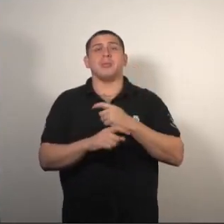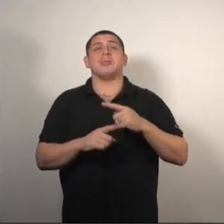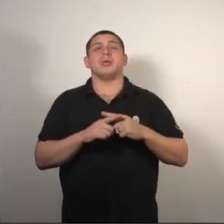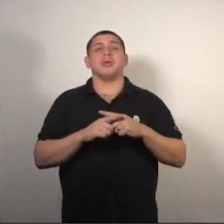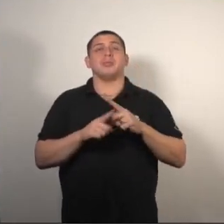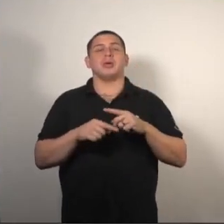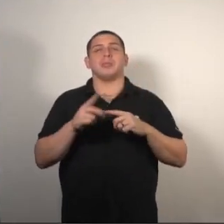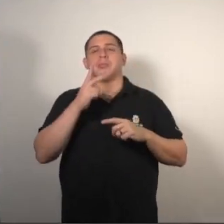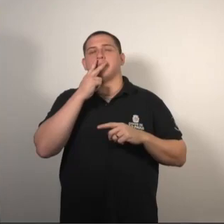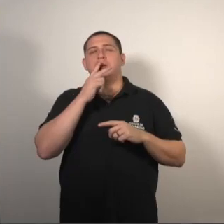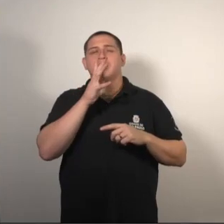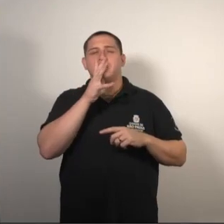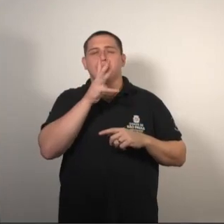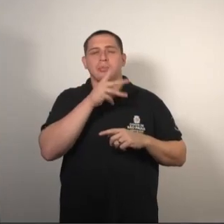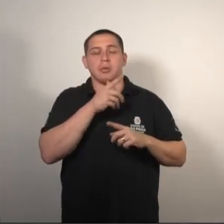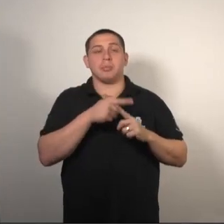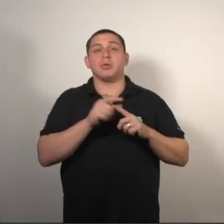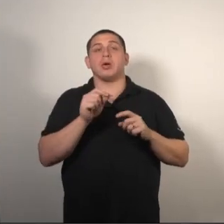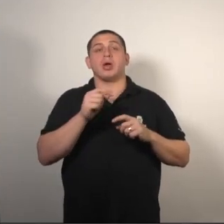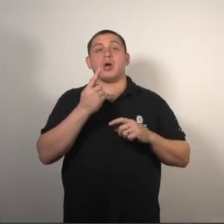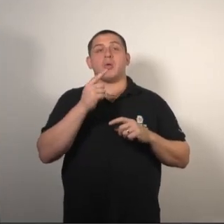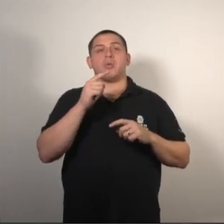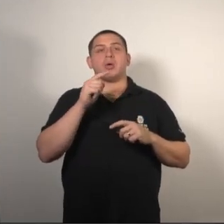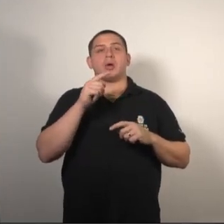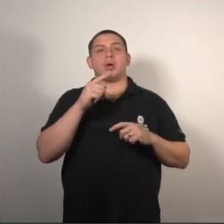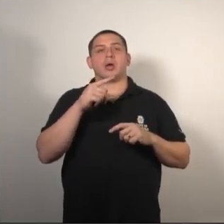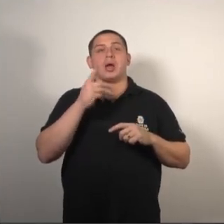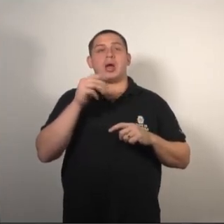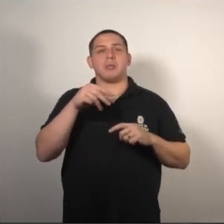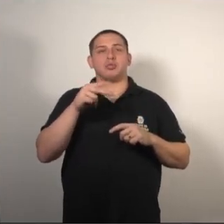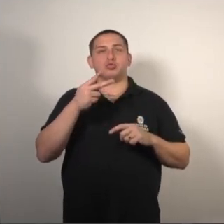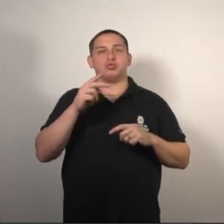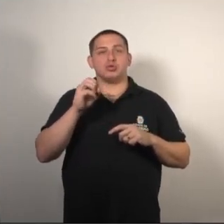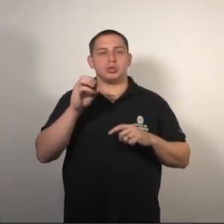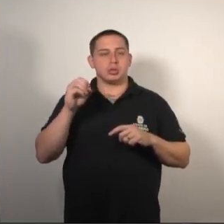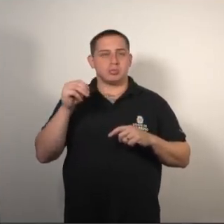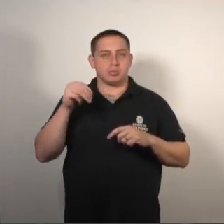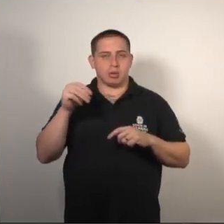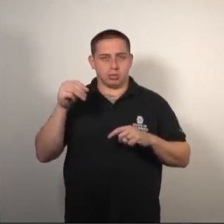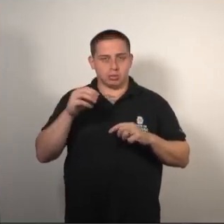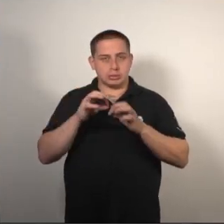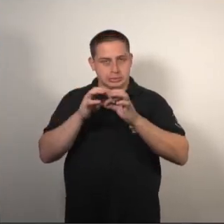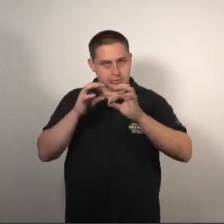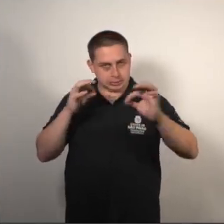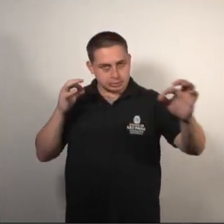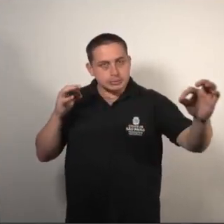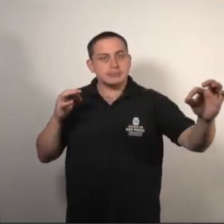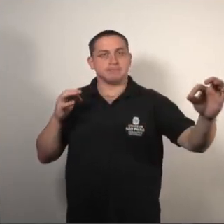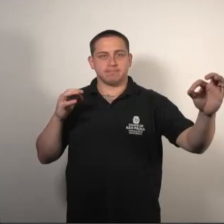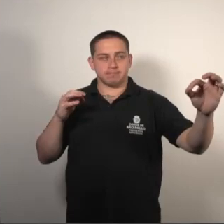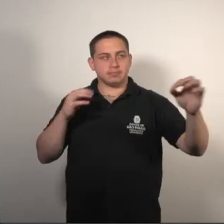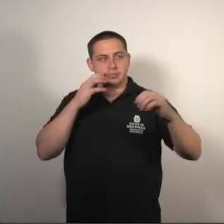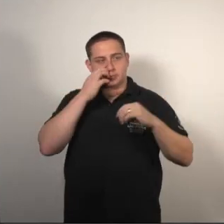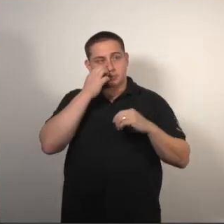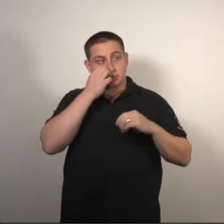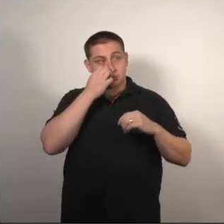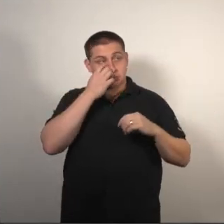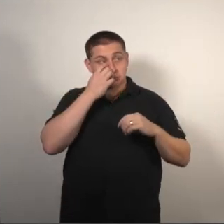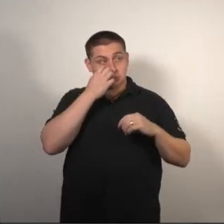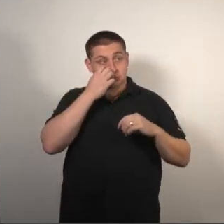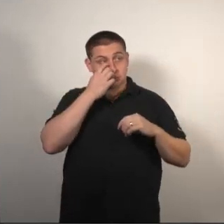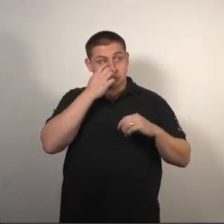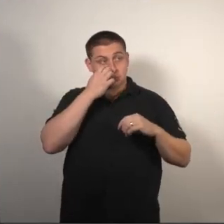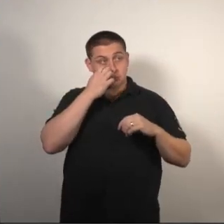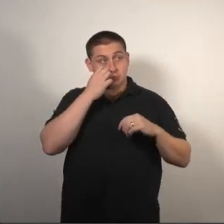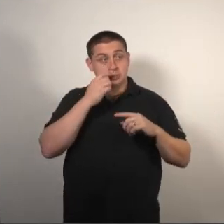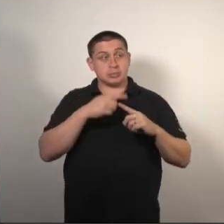um trecho de 800 metros. 1,2 km. 1,2 km. Então, a parte foi sendo feita, agora está concentrado no